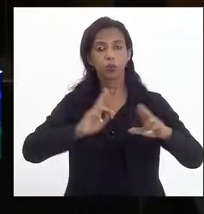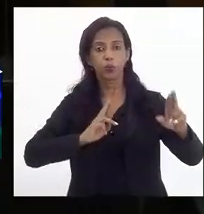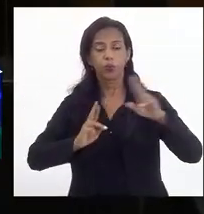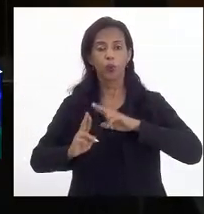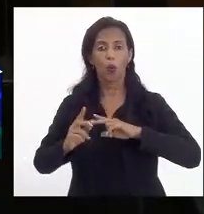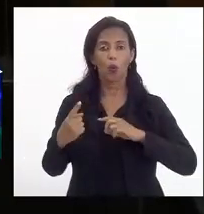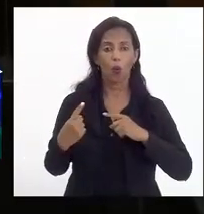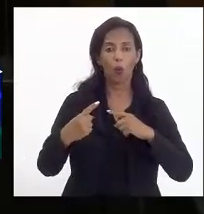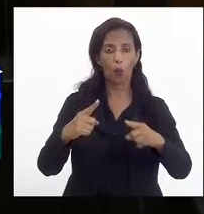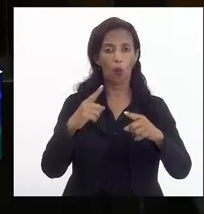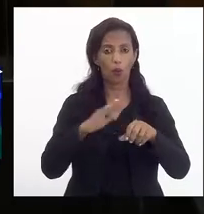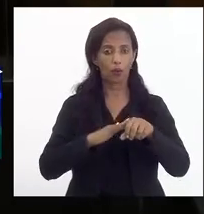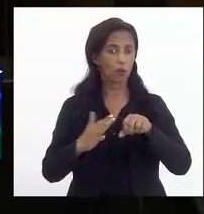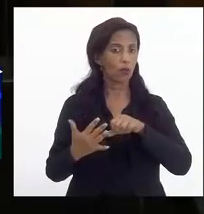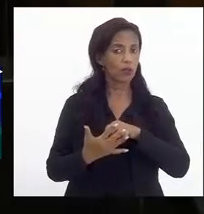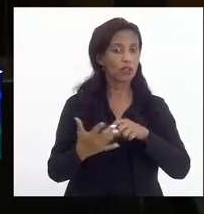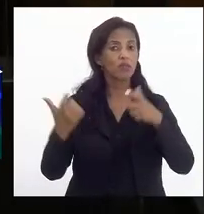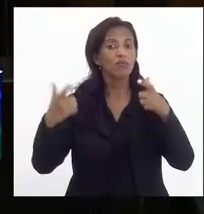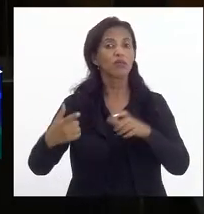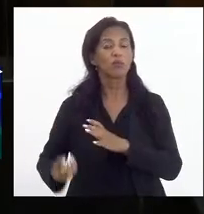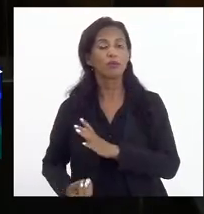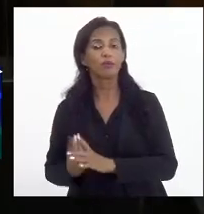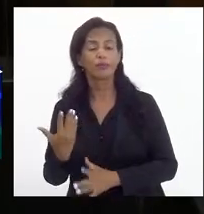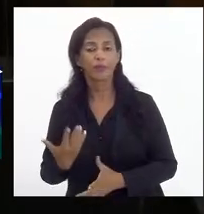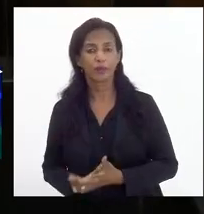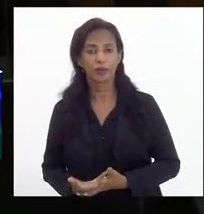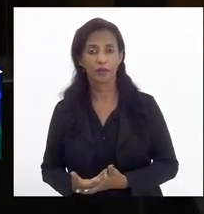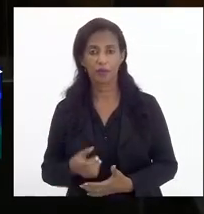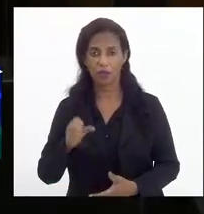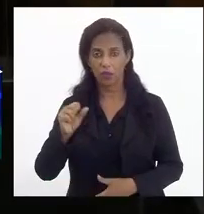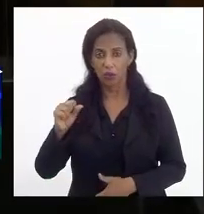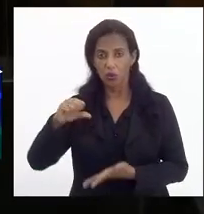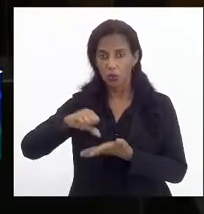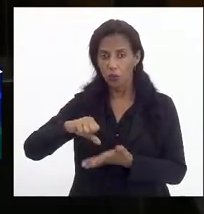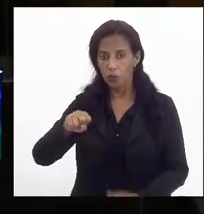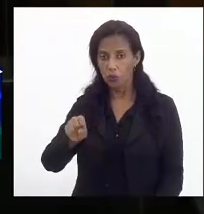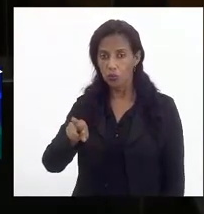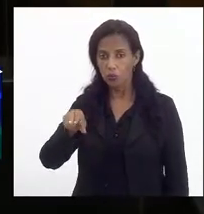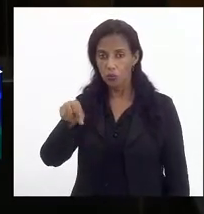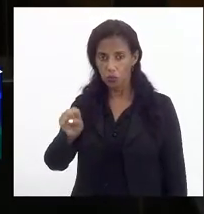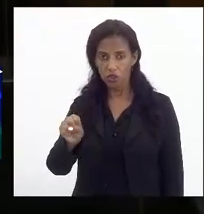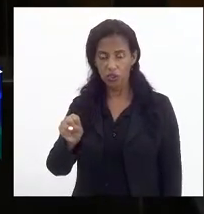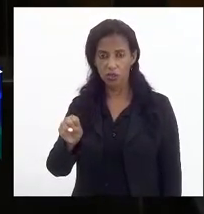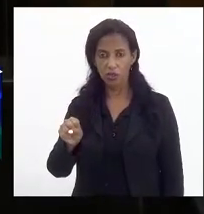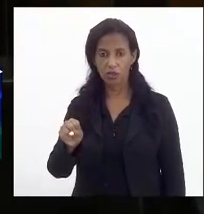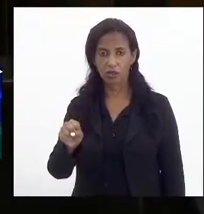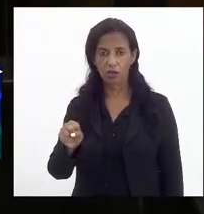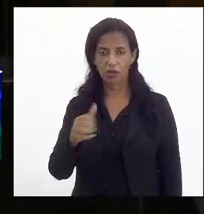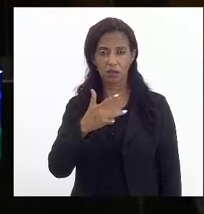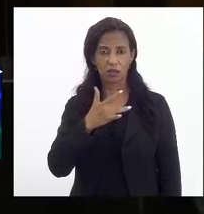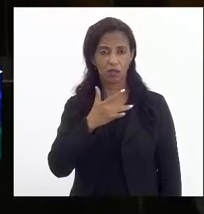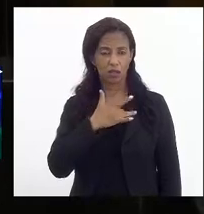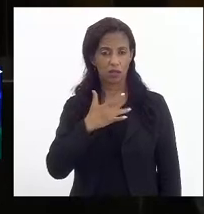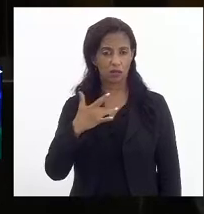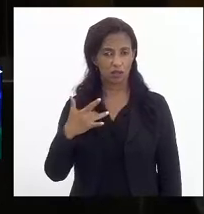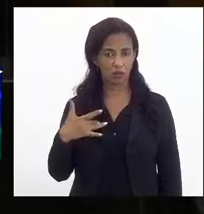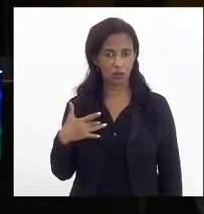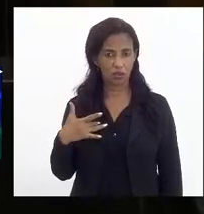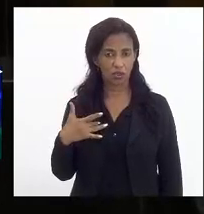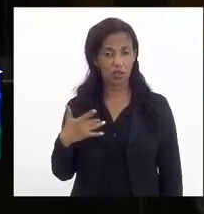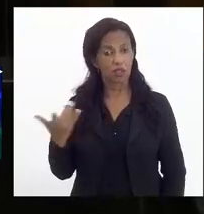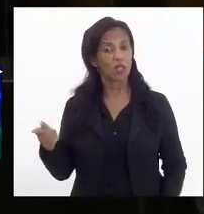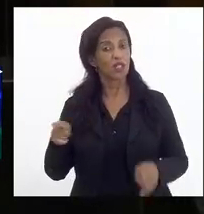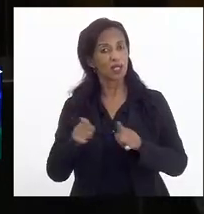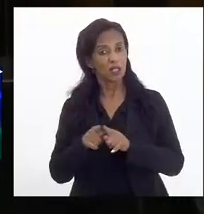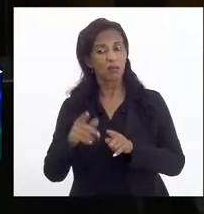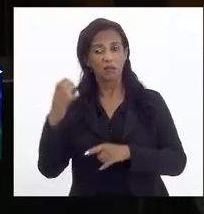à covid-19 vem de onde vem possui suas unidades de saúde seus profissionais e vendo a